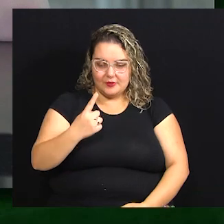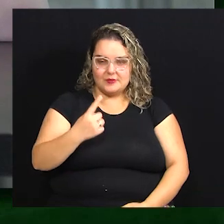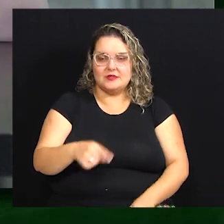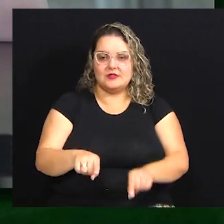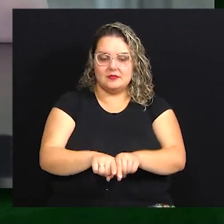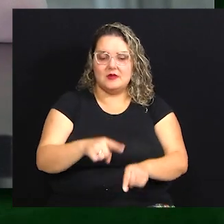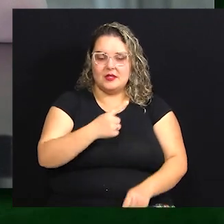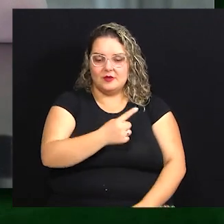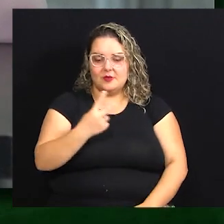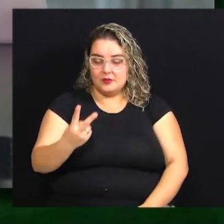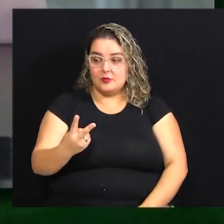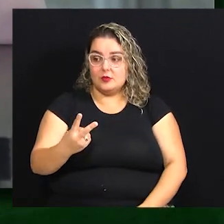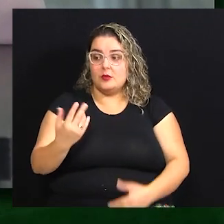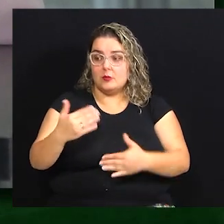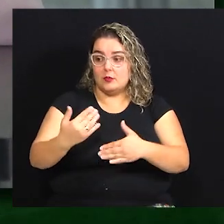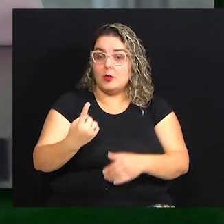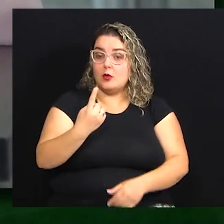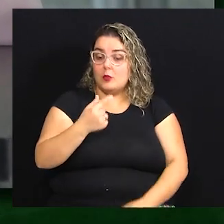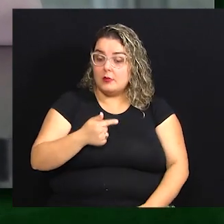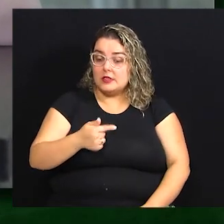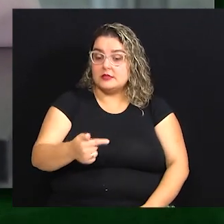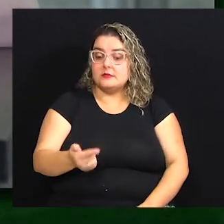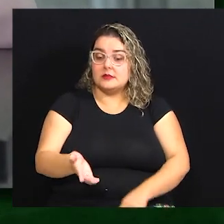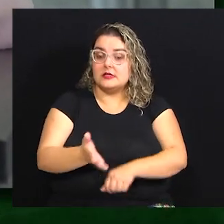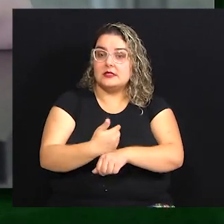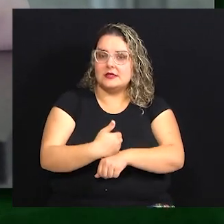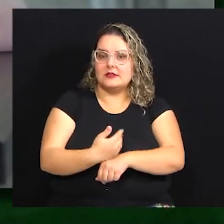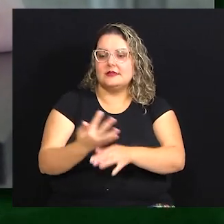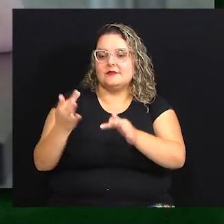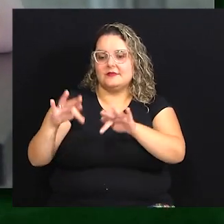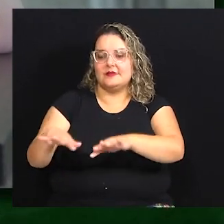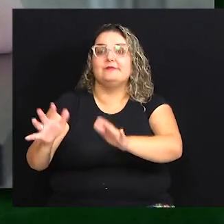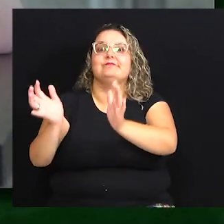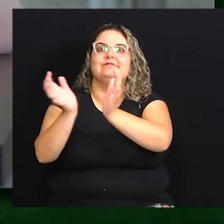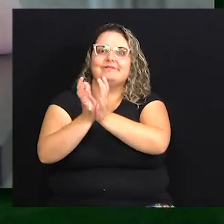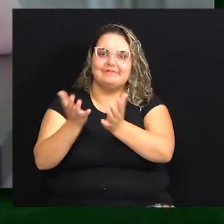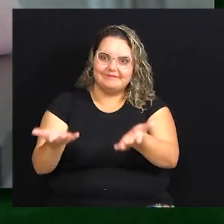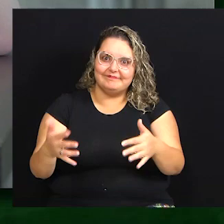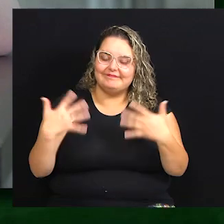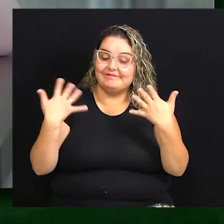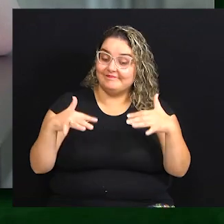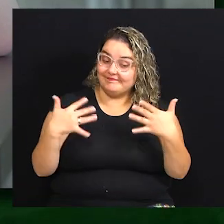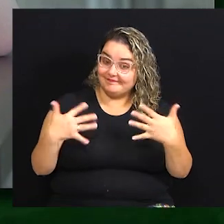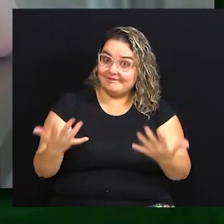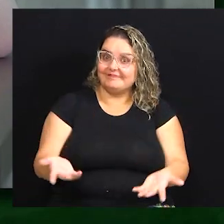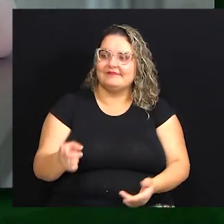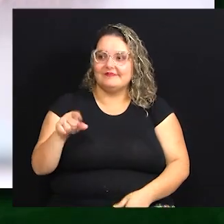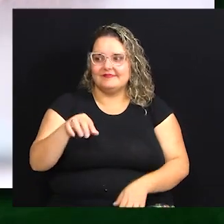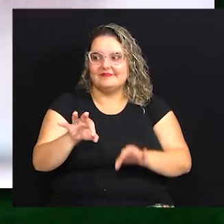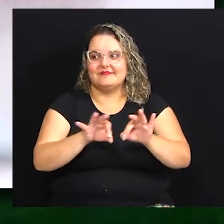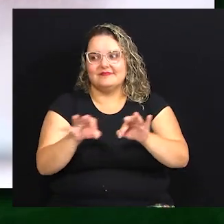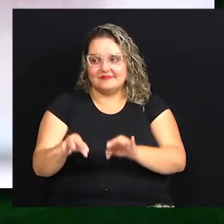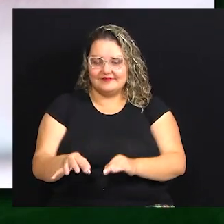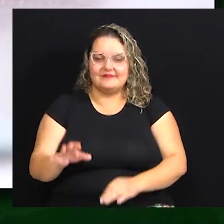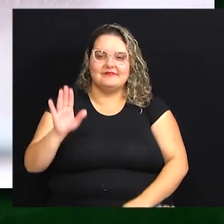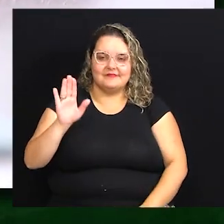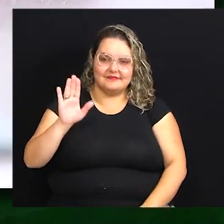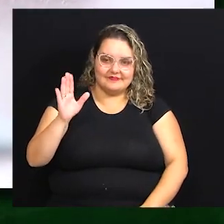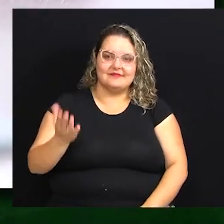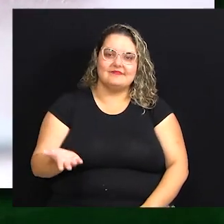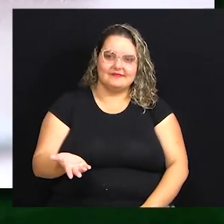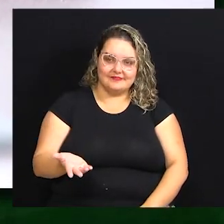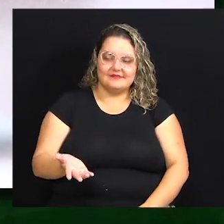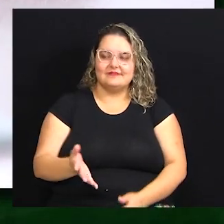Nós estaremos fazendo uma prova, por exemplo, uma semana antes da final da Copa do Mundo, né? Então, acho que isso é a preparação dos candidatos aí,